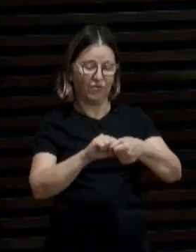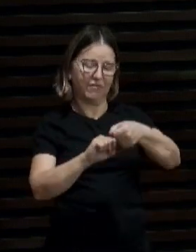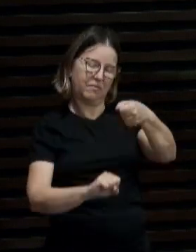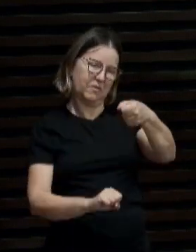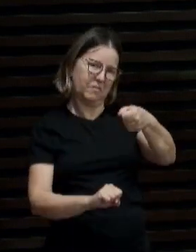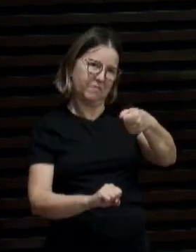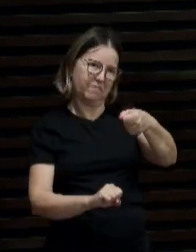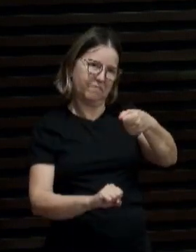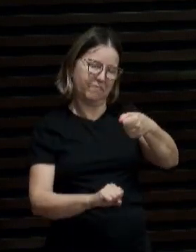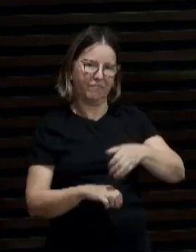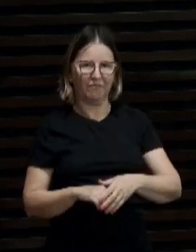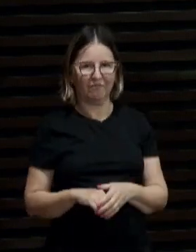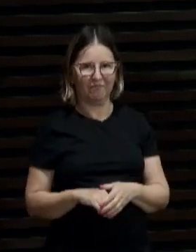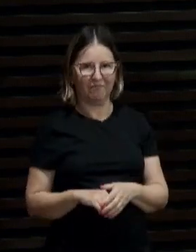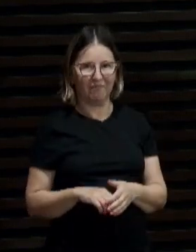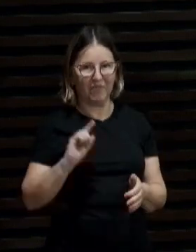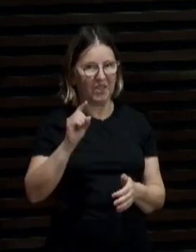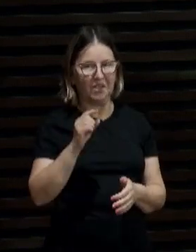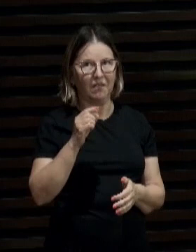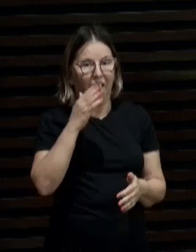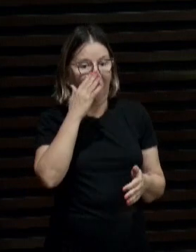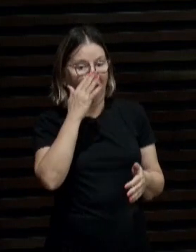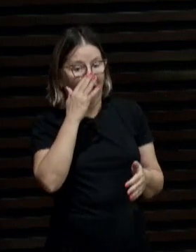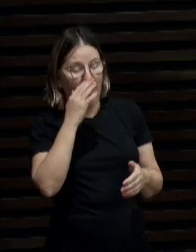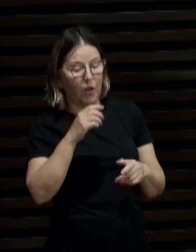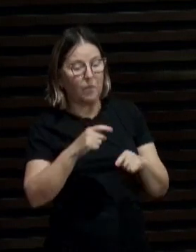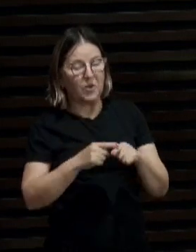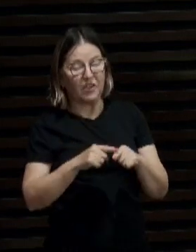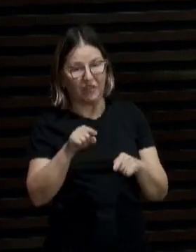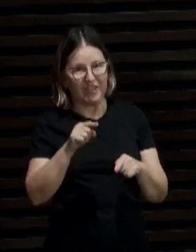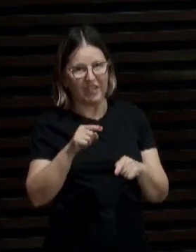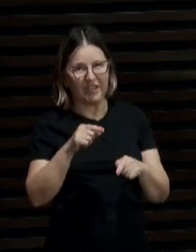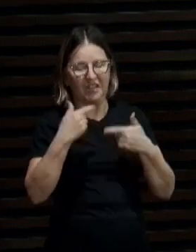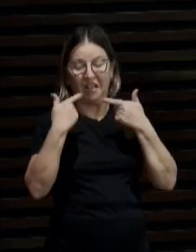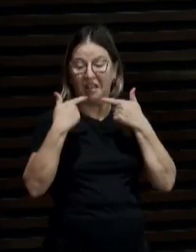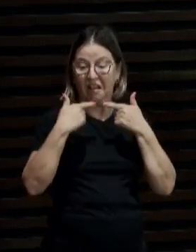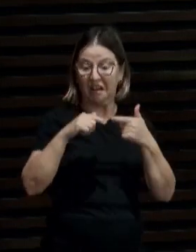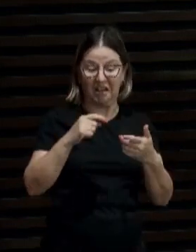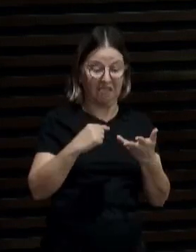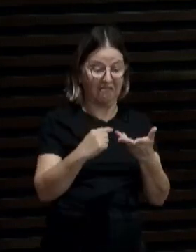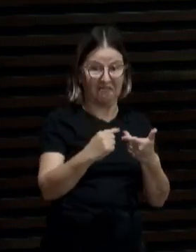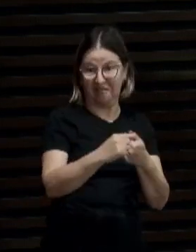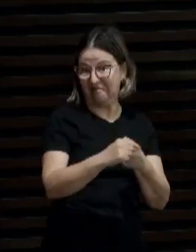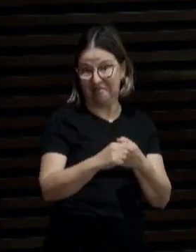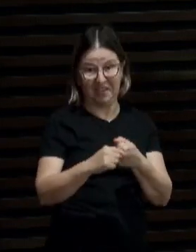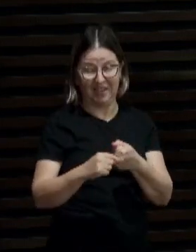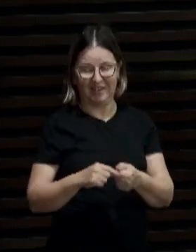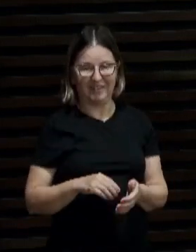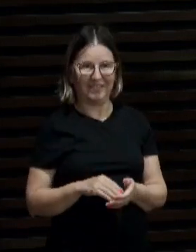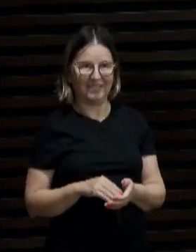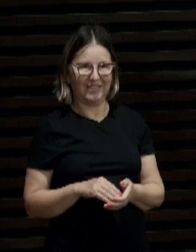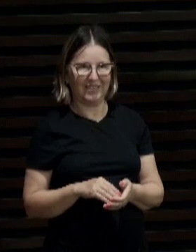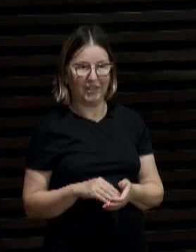Você não irá impressionar Deus com a quantidade de línguas que você fala, com a quantidade de intelecto, de livros que você tem na